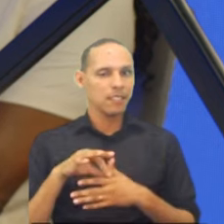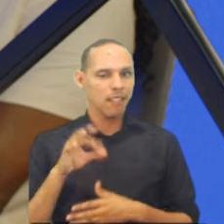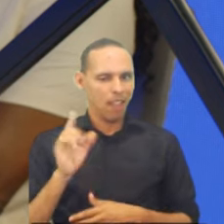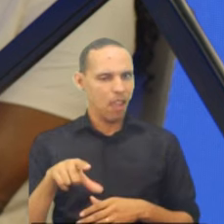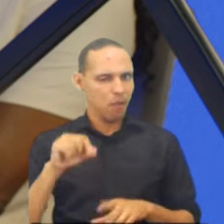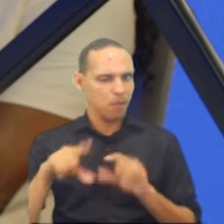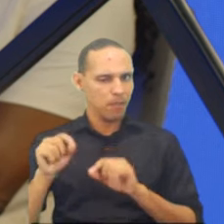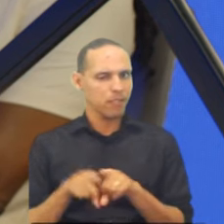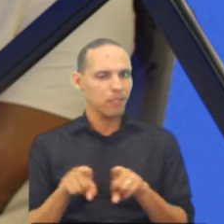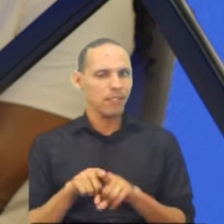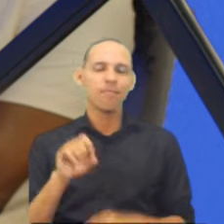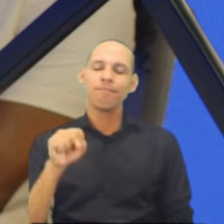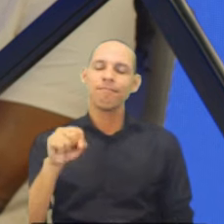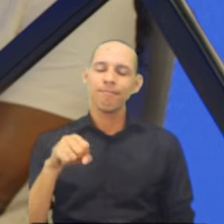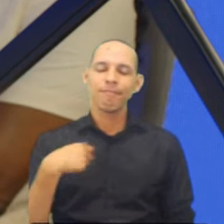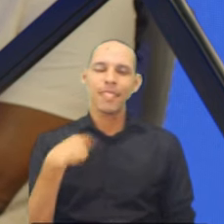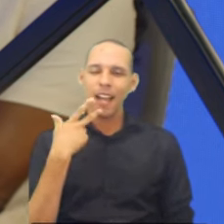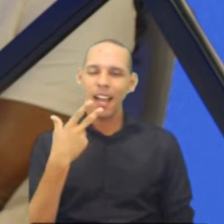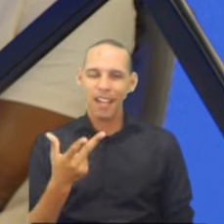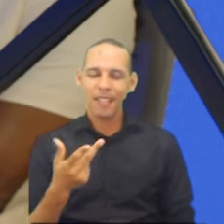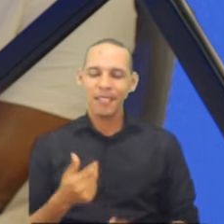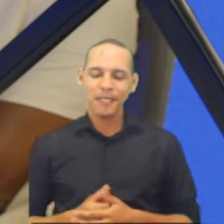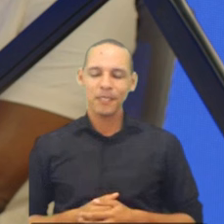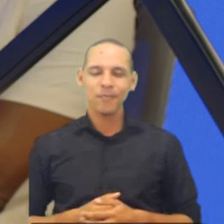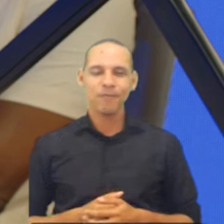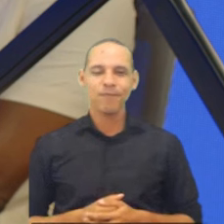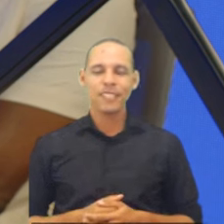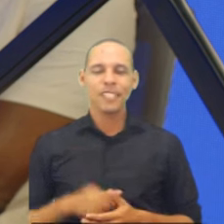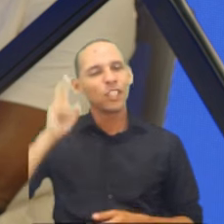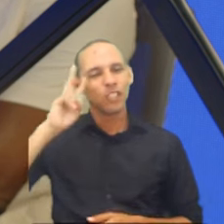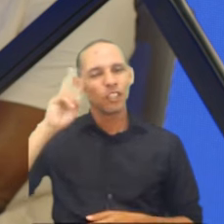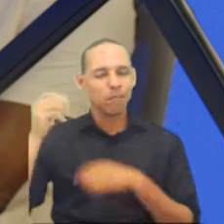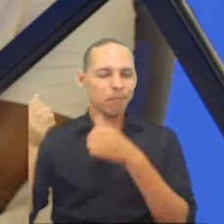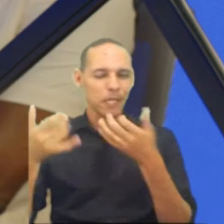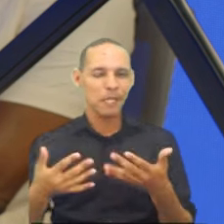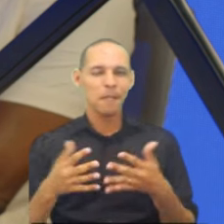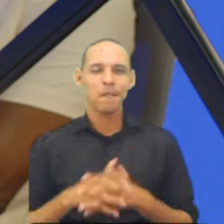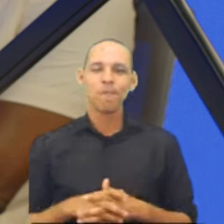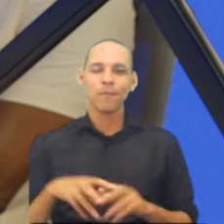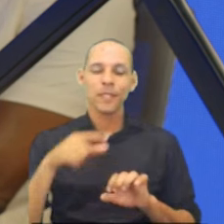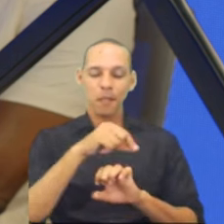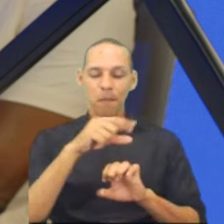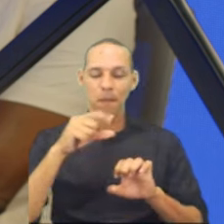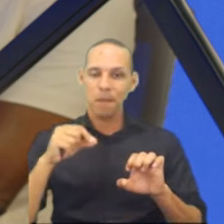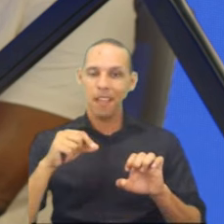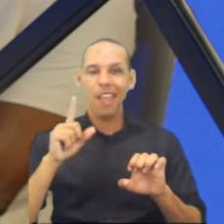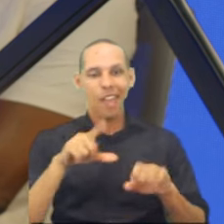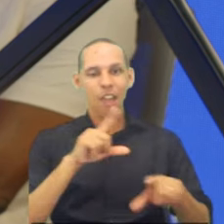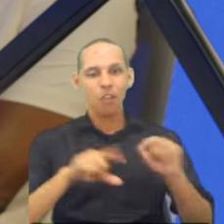nas lideranças Sim e como eu contei né a história eh o